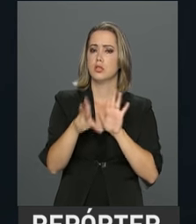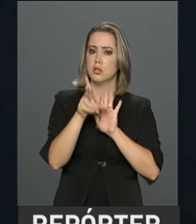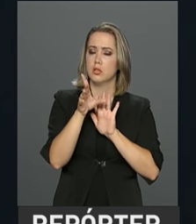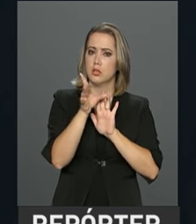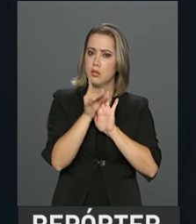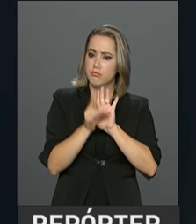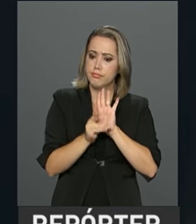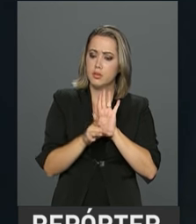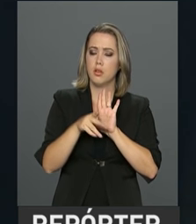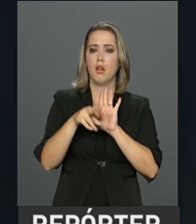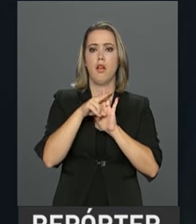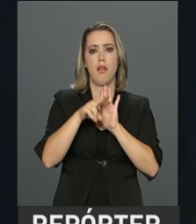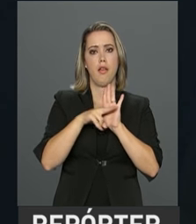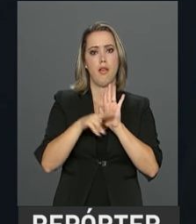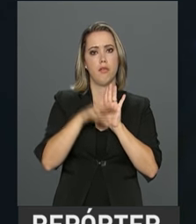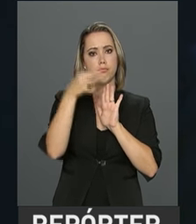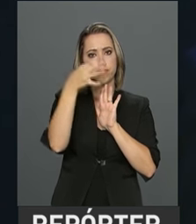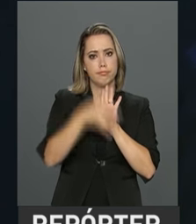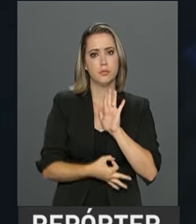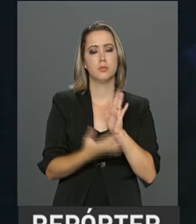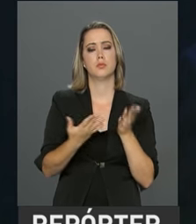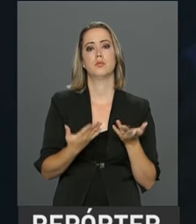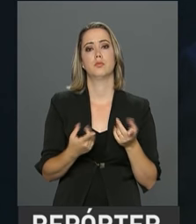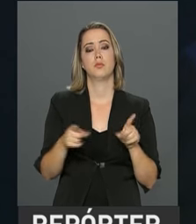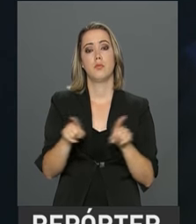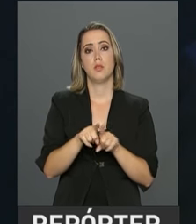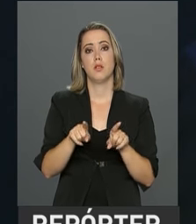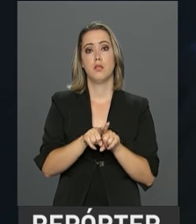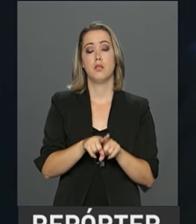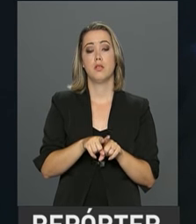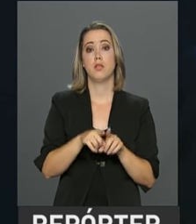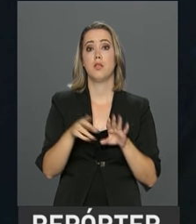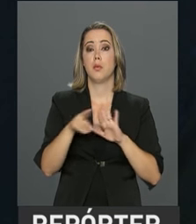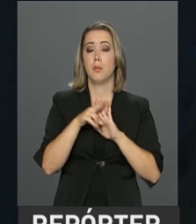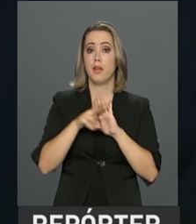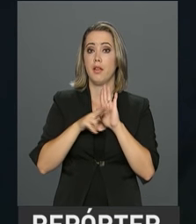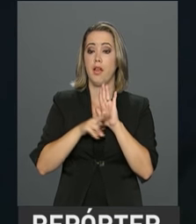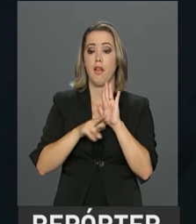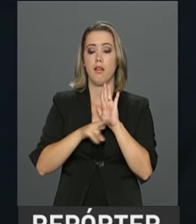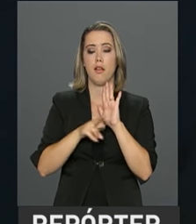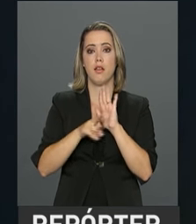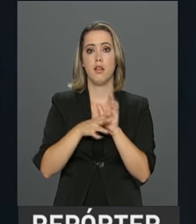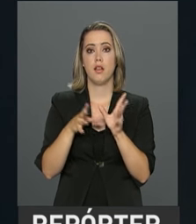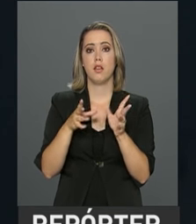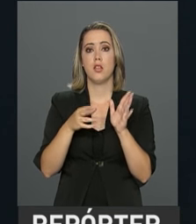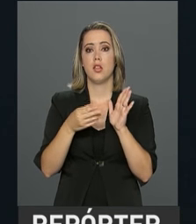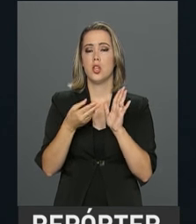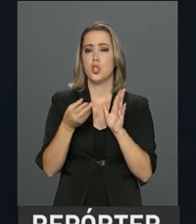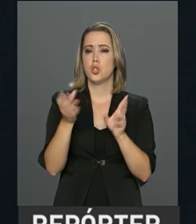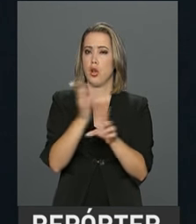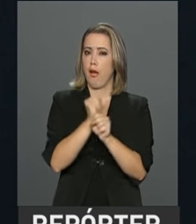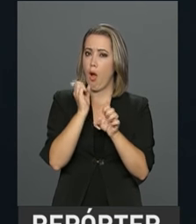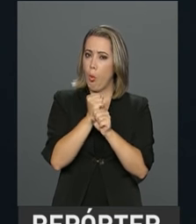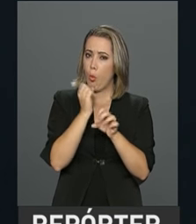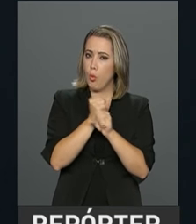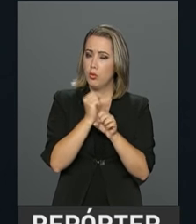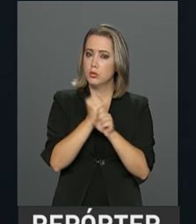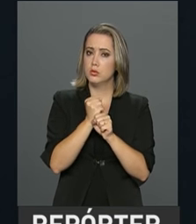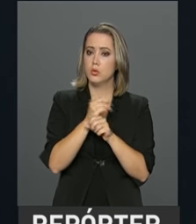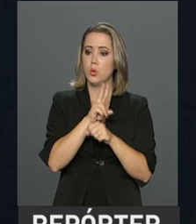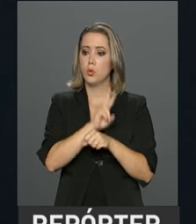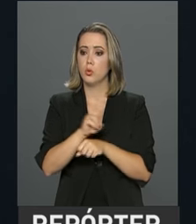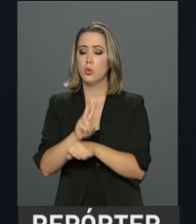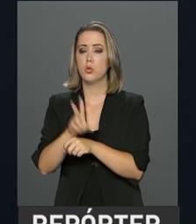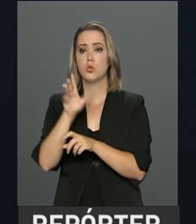definitiva. E é também uma regra de cálculo de valor do benefício que preserva todo mundo que ganha